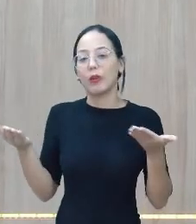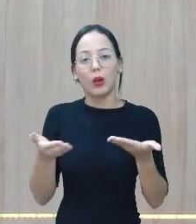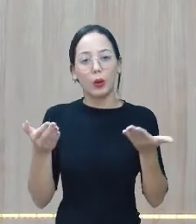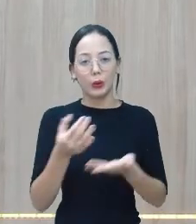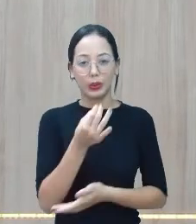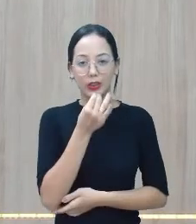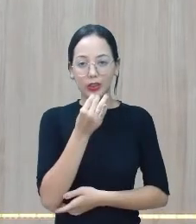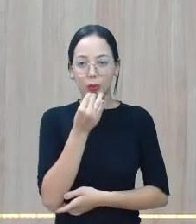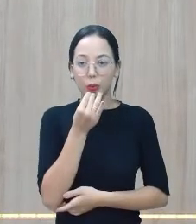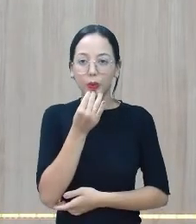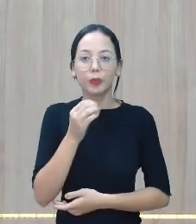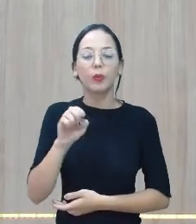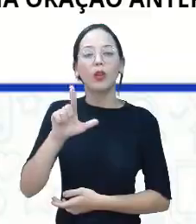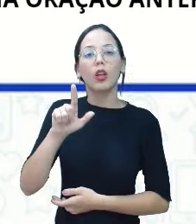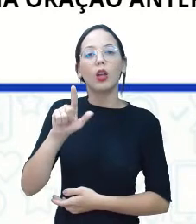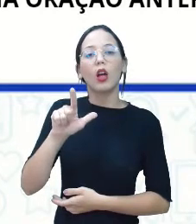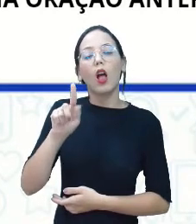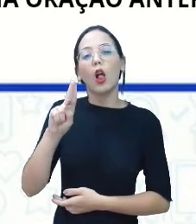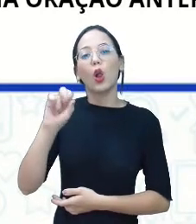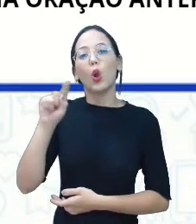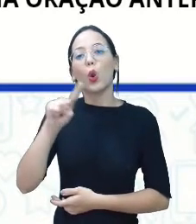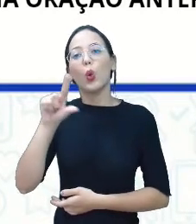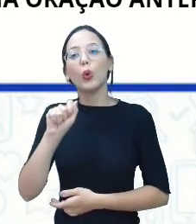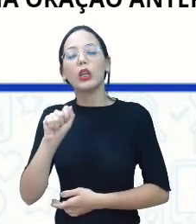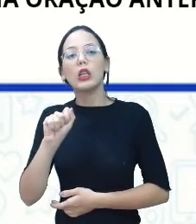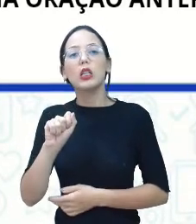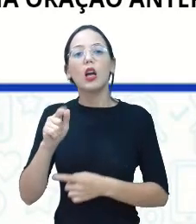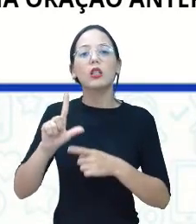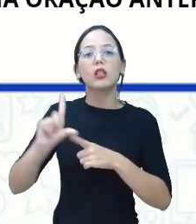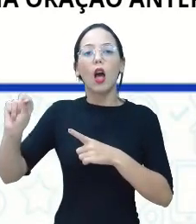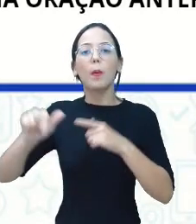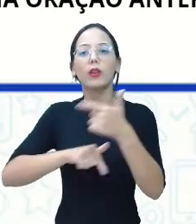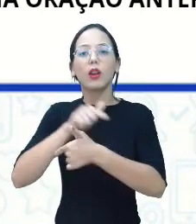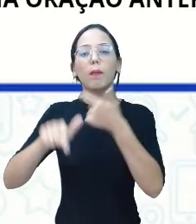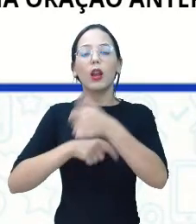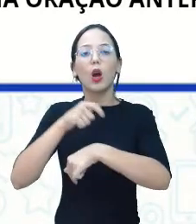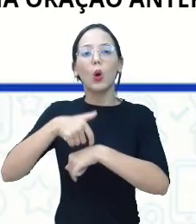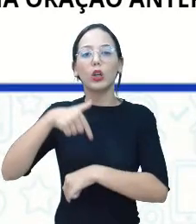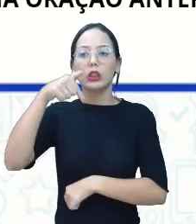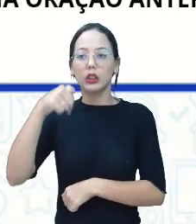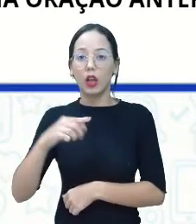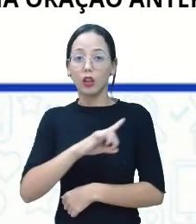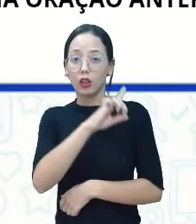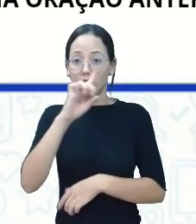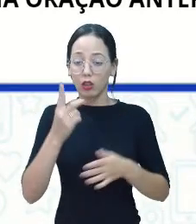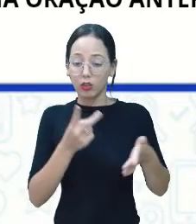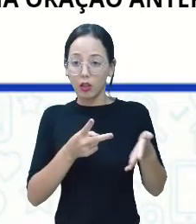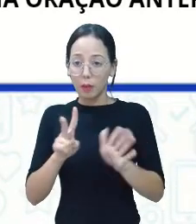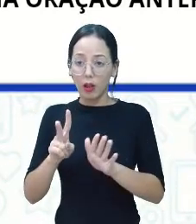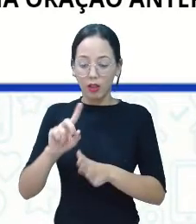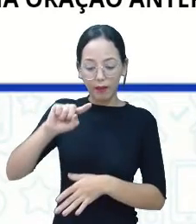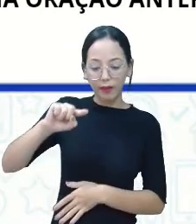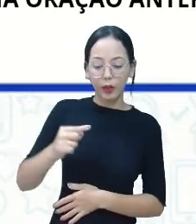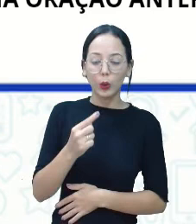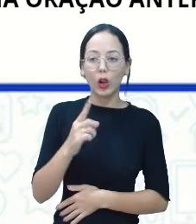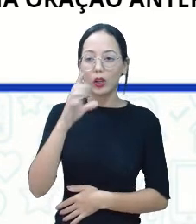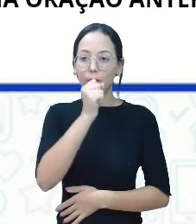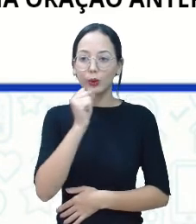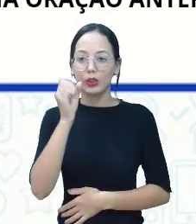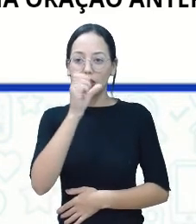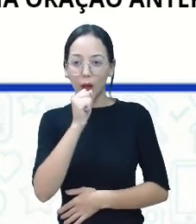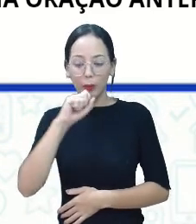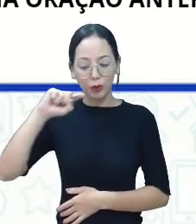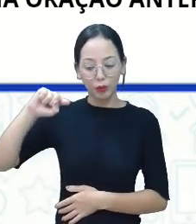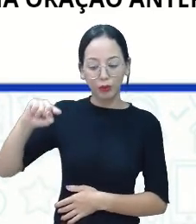exemplo. Luísa sai para o trabalho às 7 horas, nos dias de semana, vírgula, no